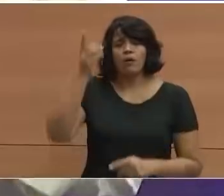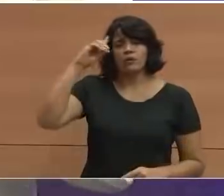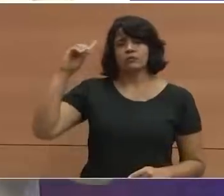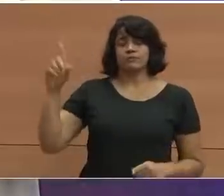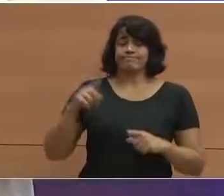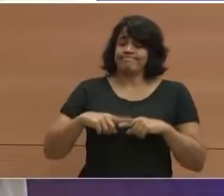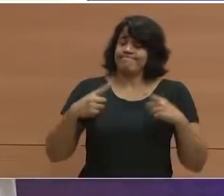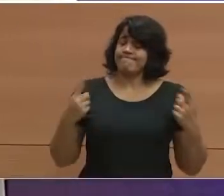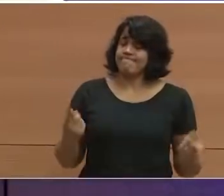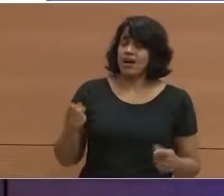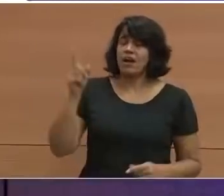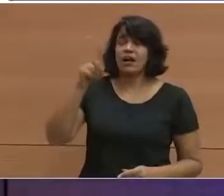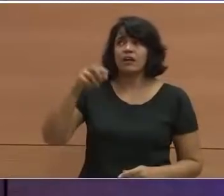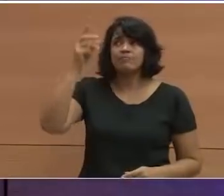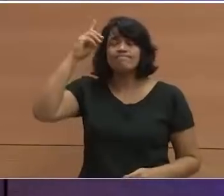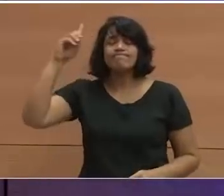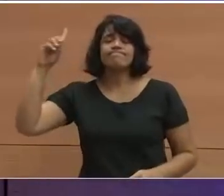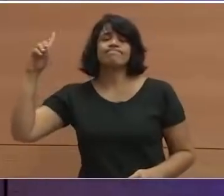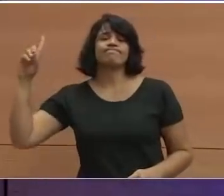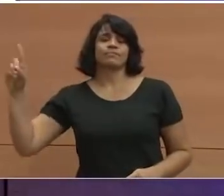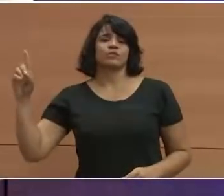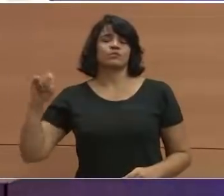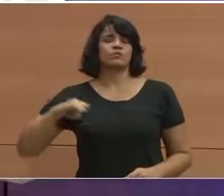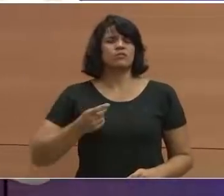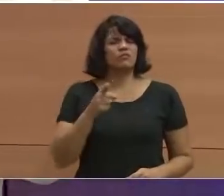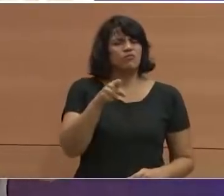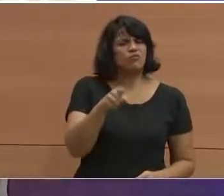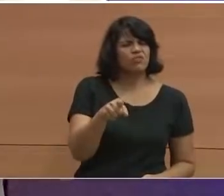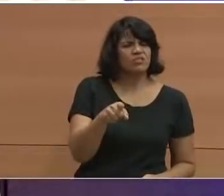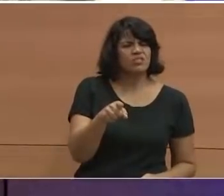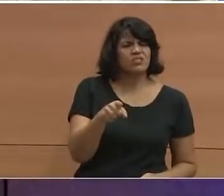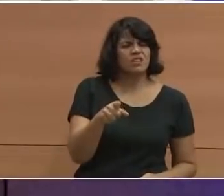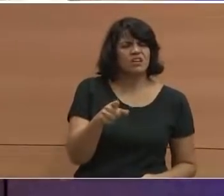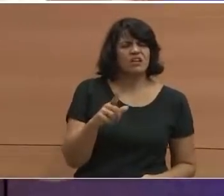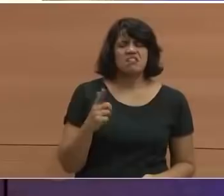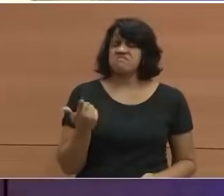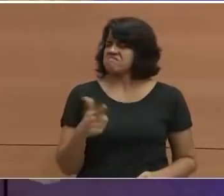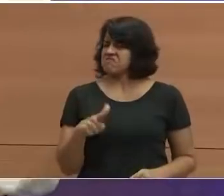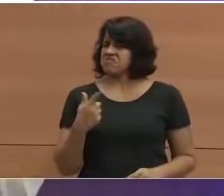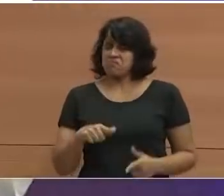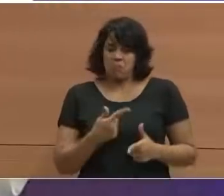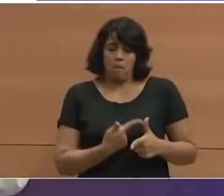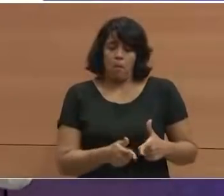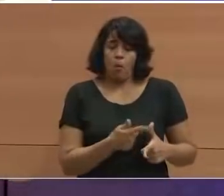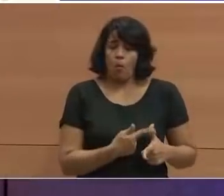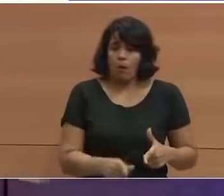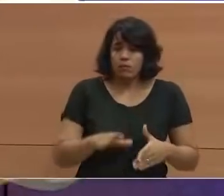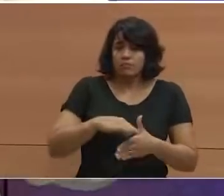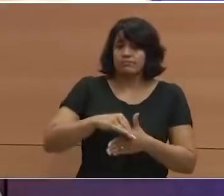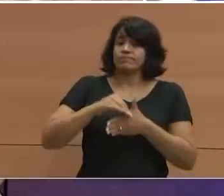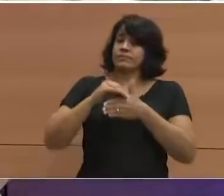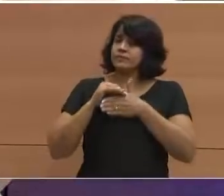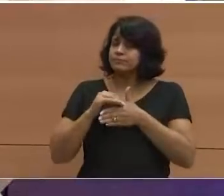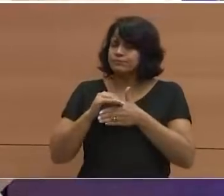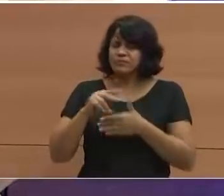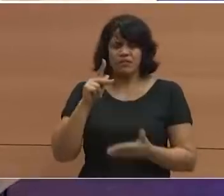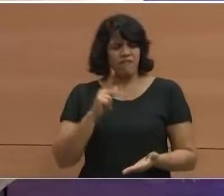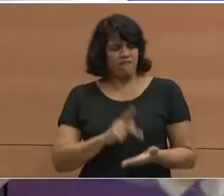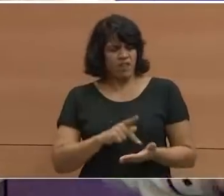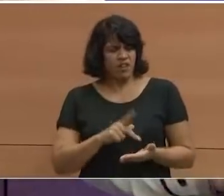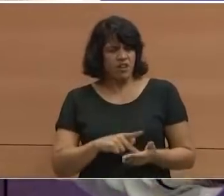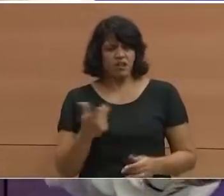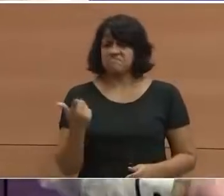você não tem problema com a liderança, você na verdade não tem problema com Deus. Se você não tem problema com Deus, só tem a